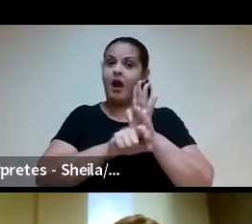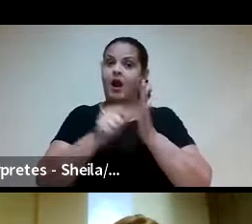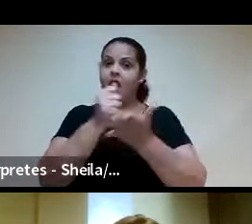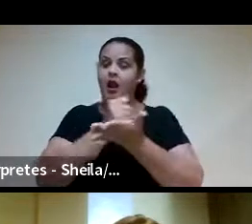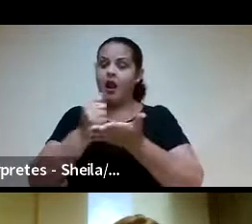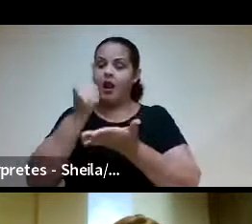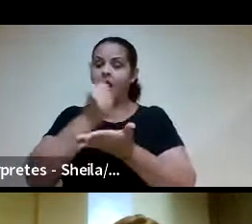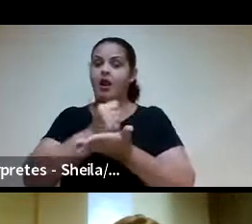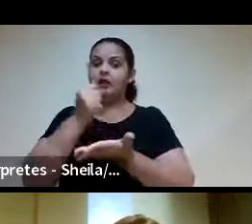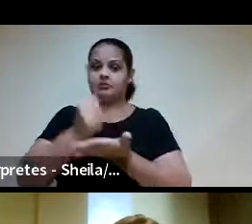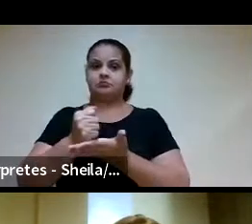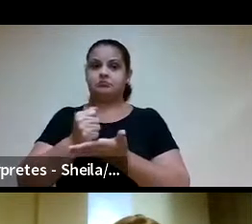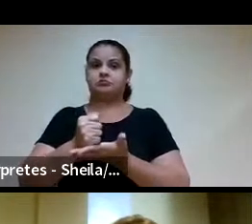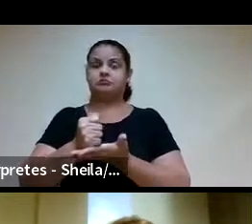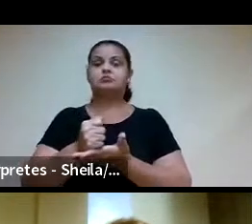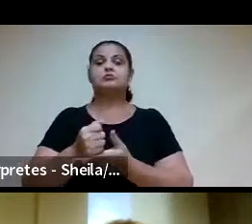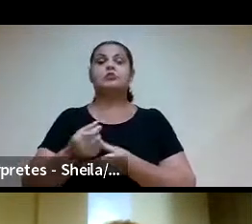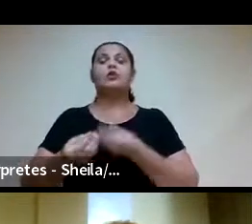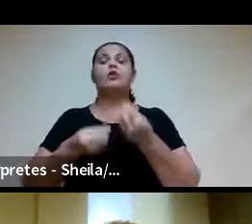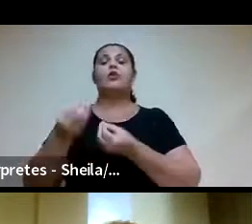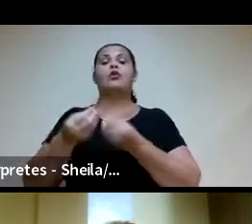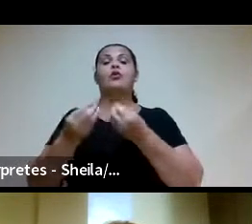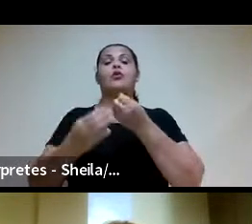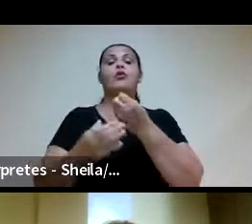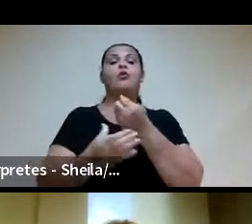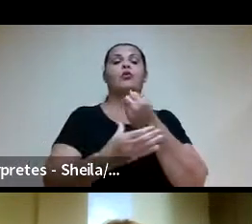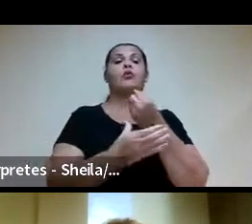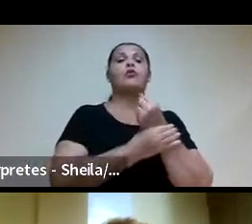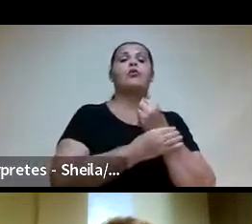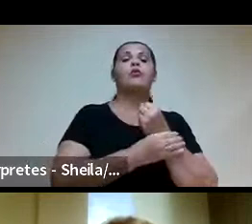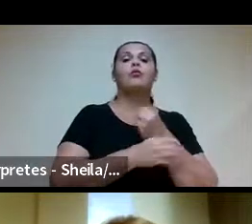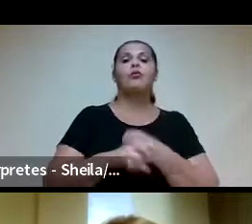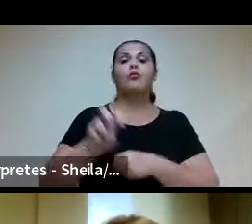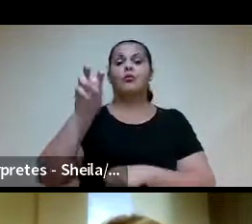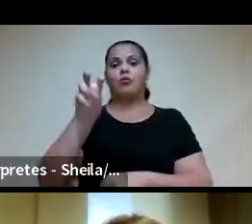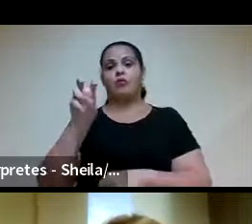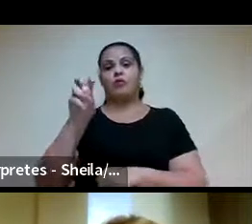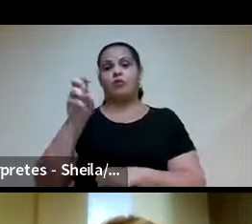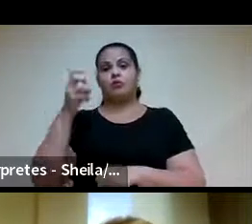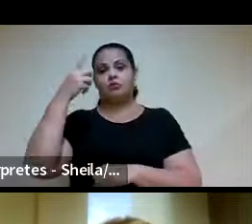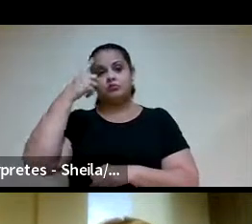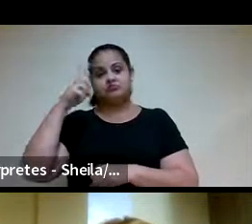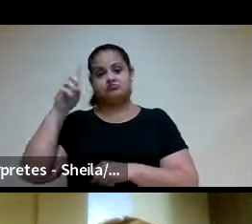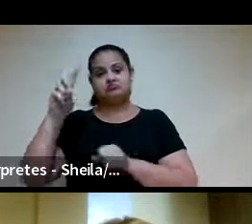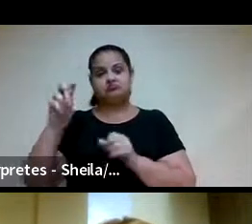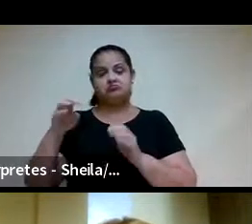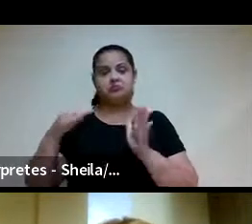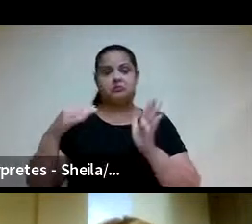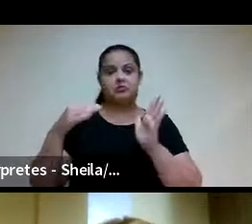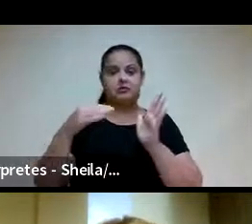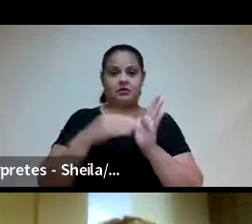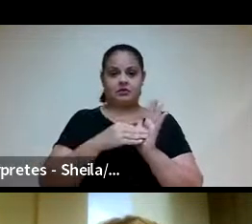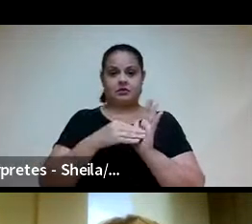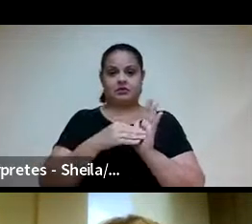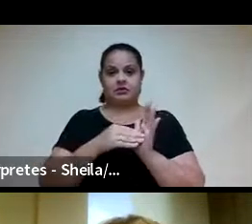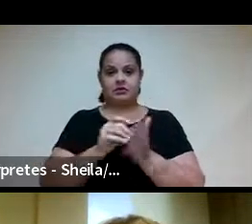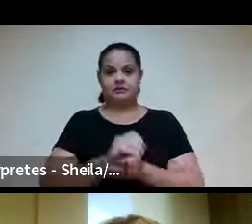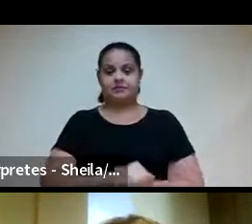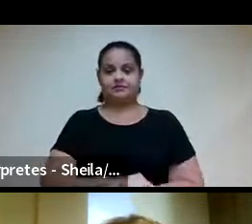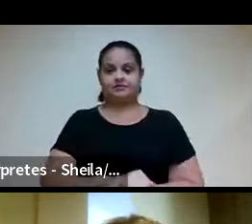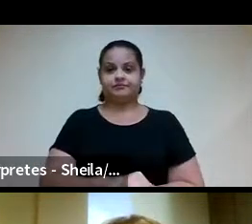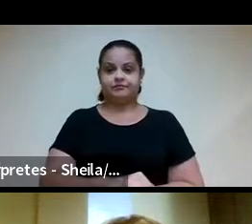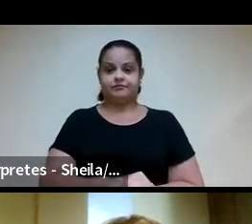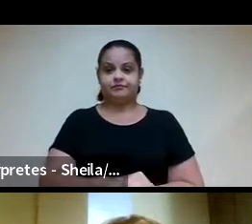sem defesa, abrir-se-á prazo de 5 dias para inquirição, em uma só assentada de testemunhas arroladas pelo representante,